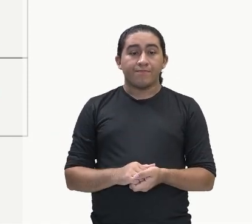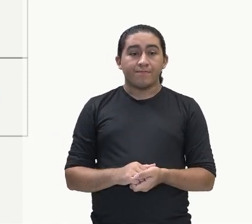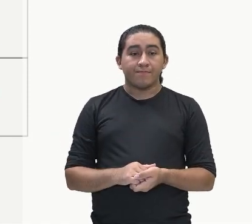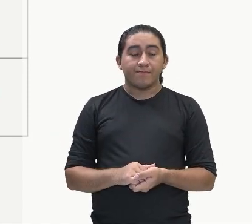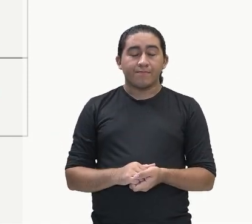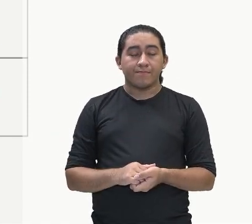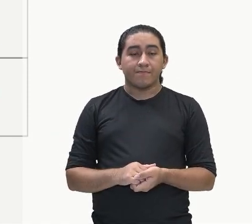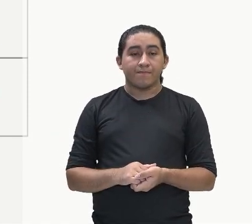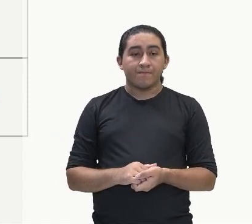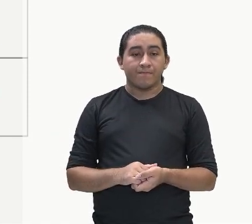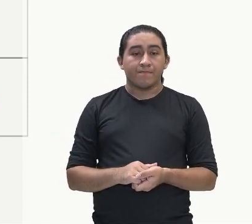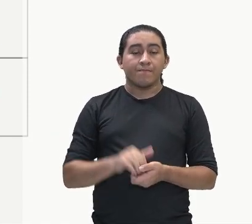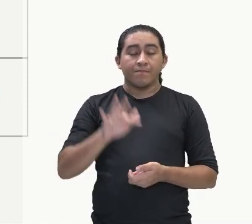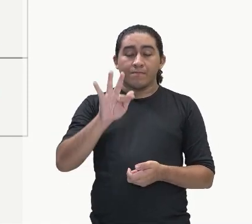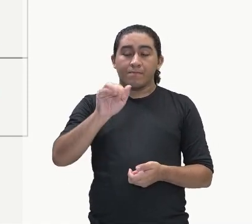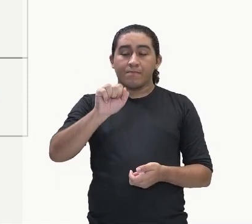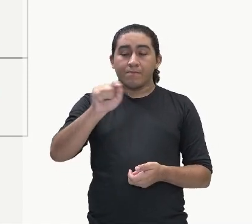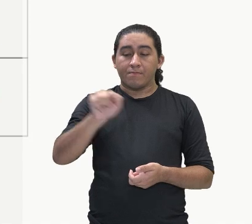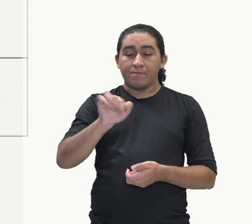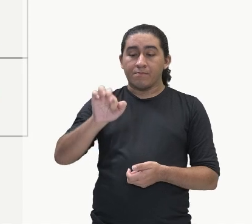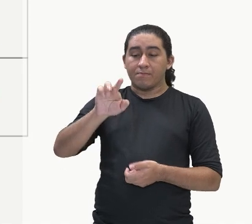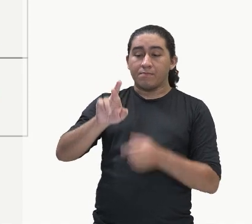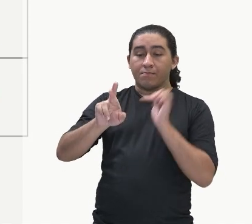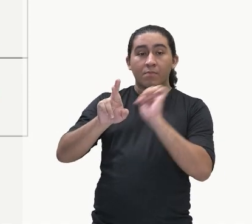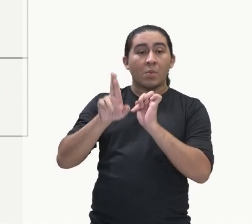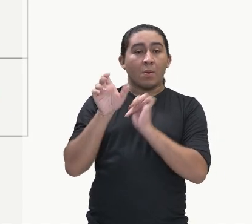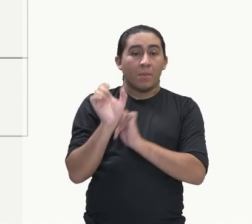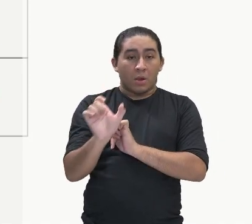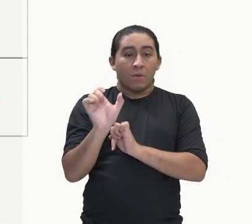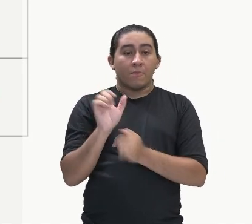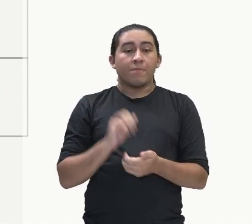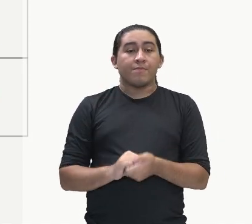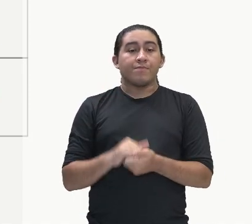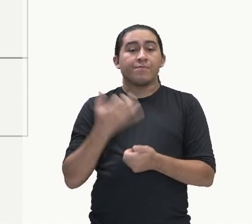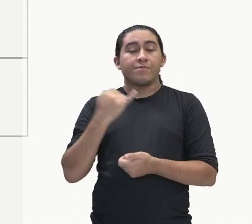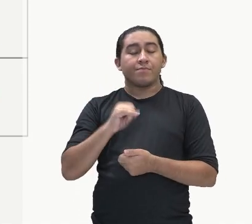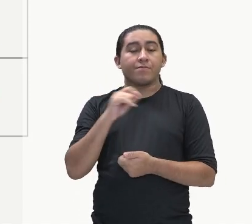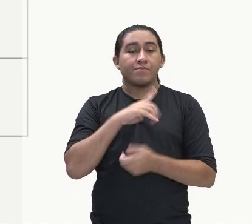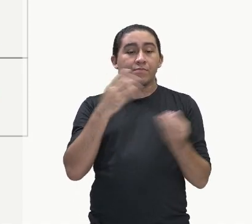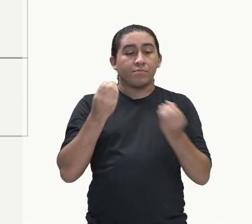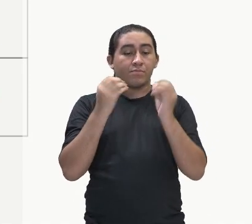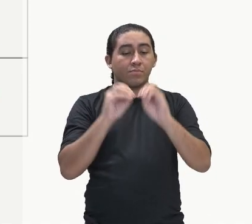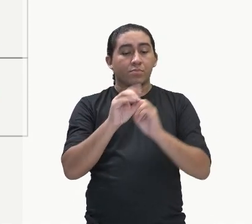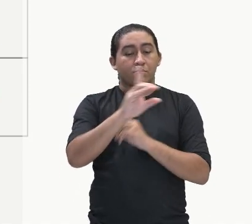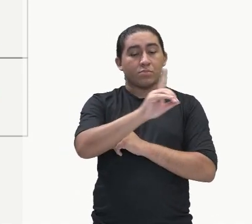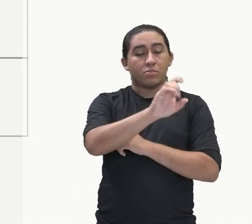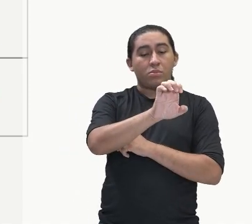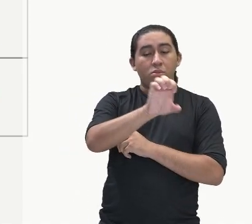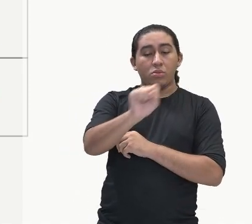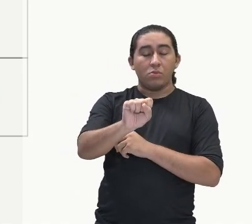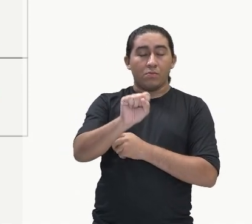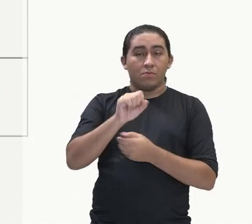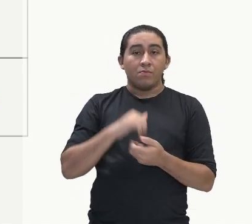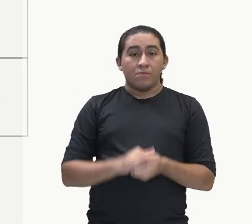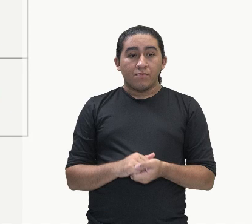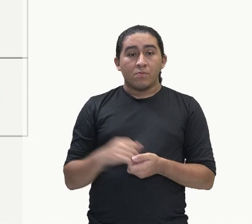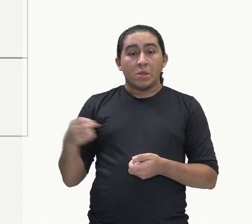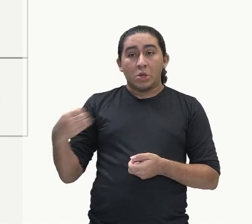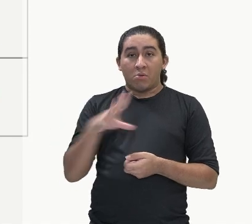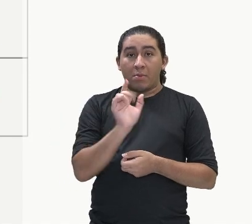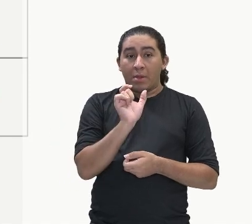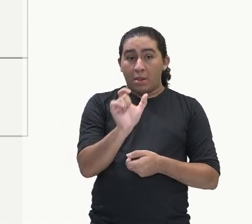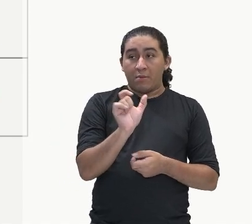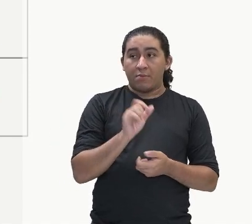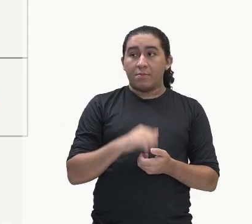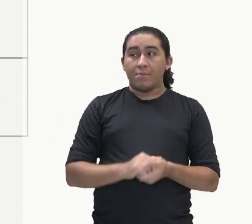Fazer é a palavra primitiva. Quando acrescento um prefixo, eu formo uma nova palavra,